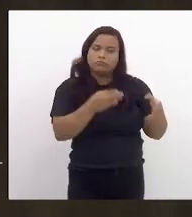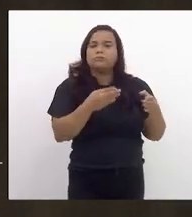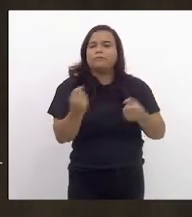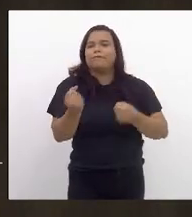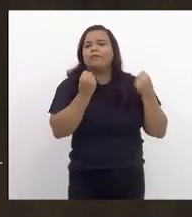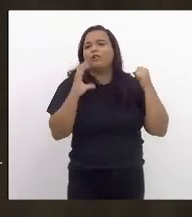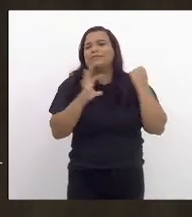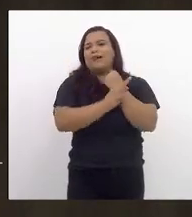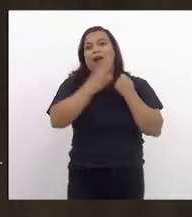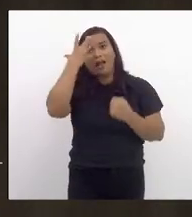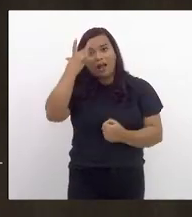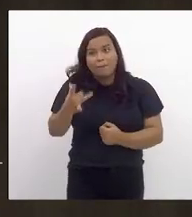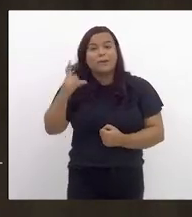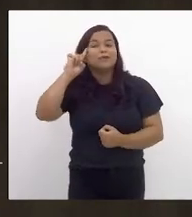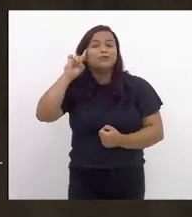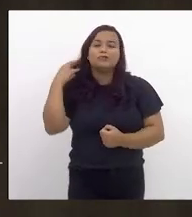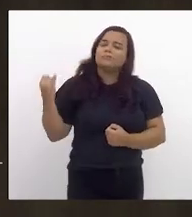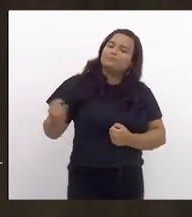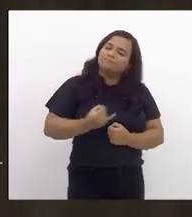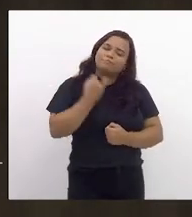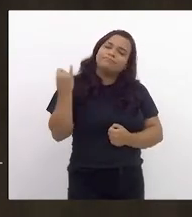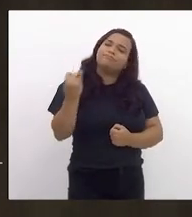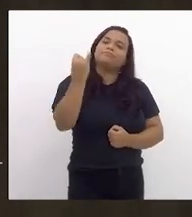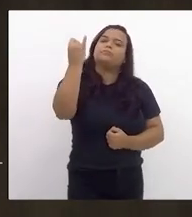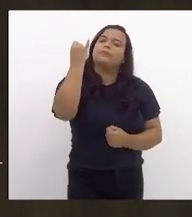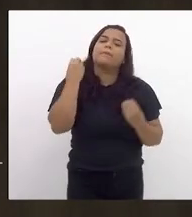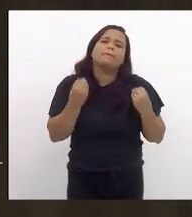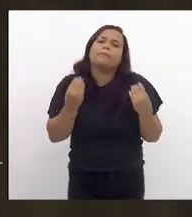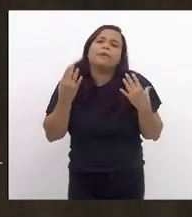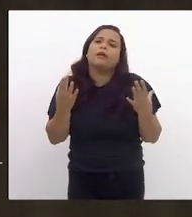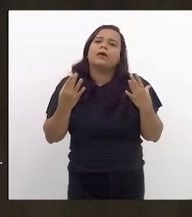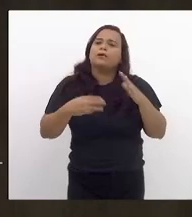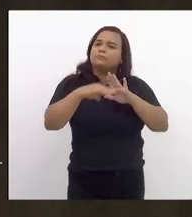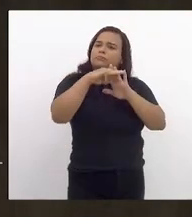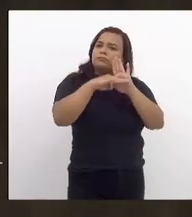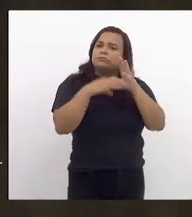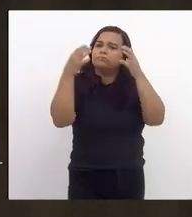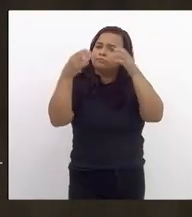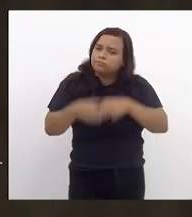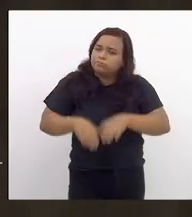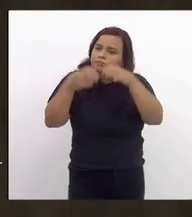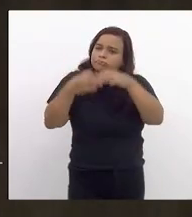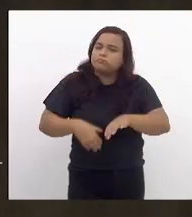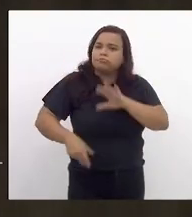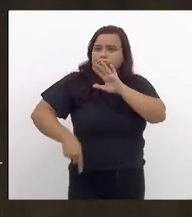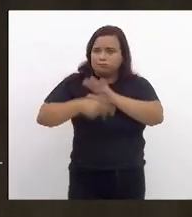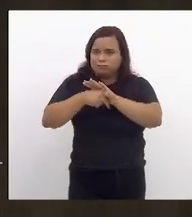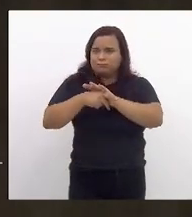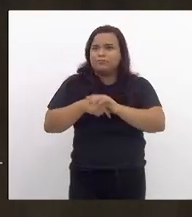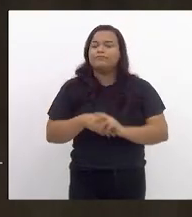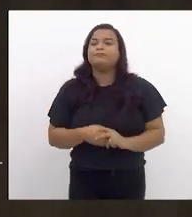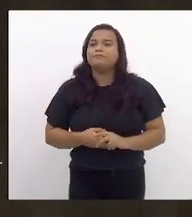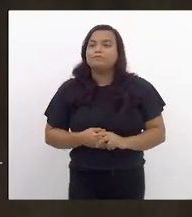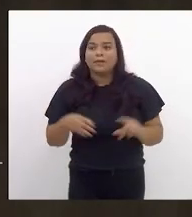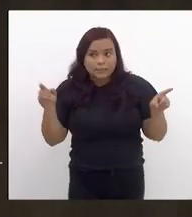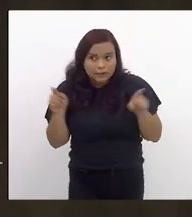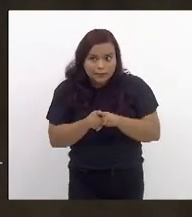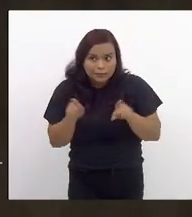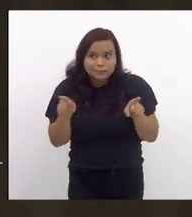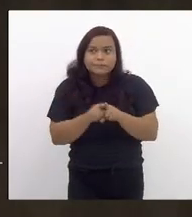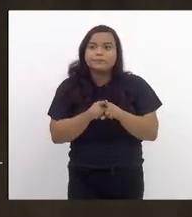data fundamental para a pauta do concurso público e também